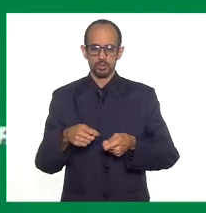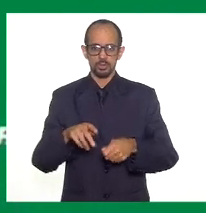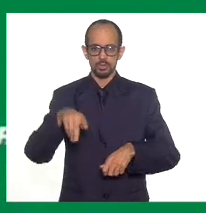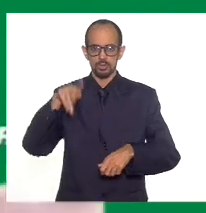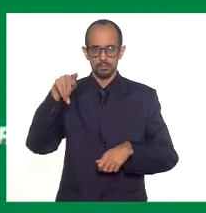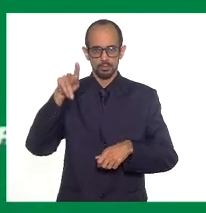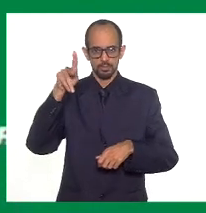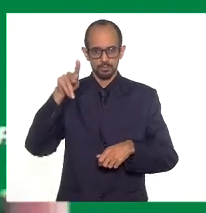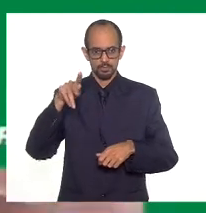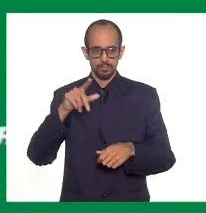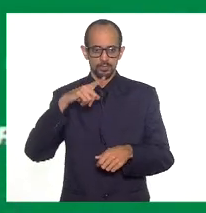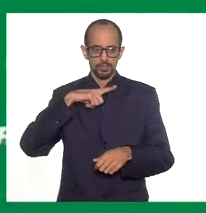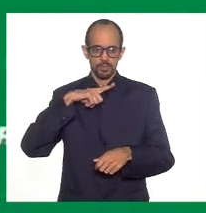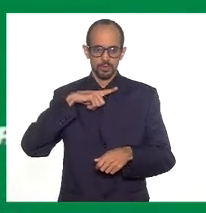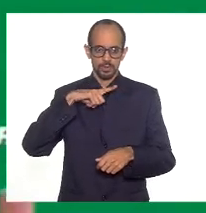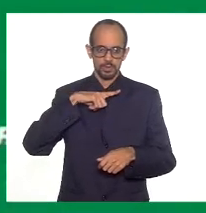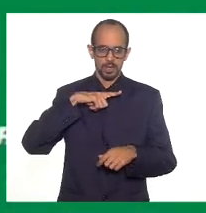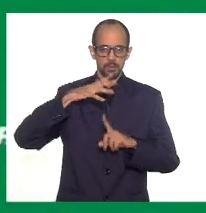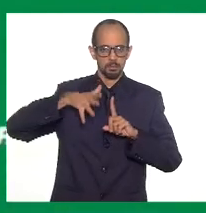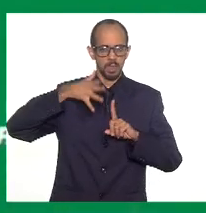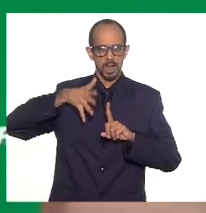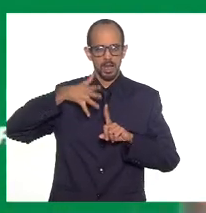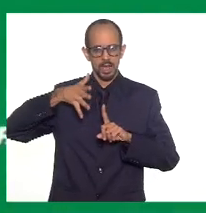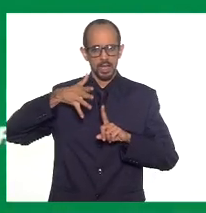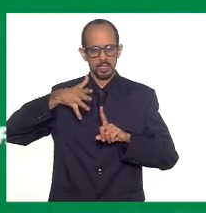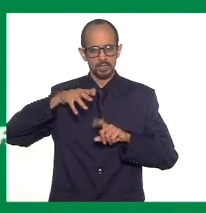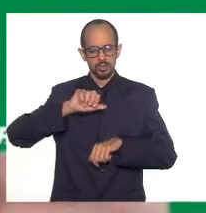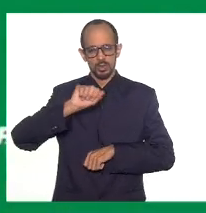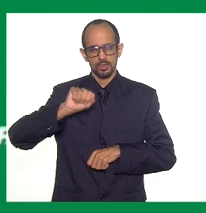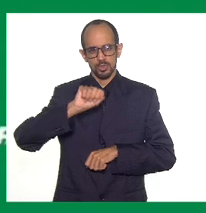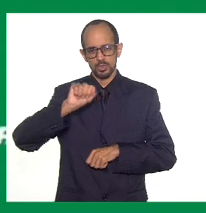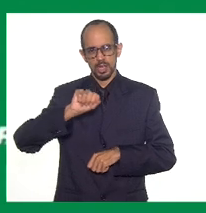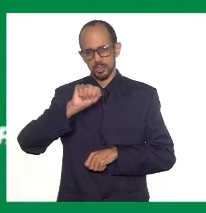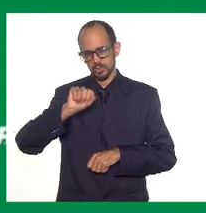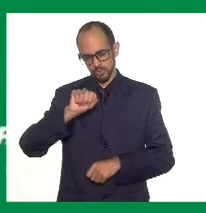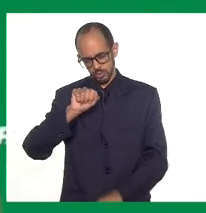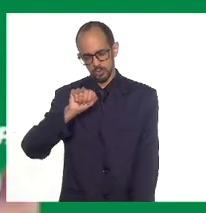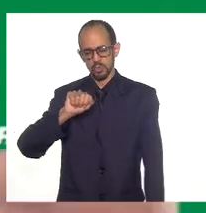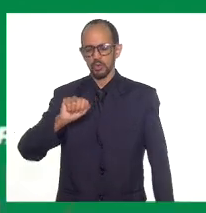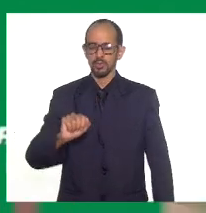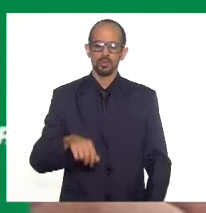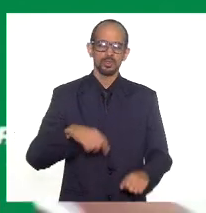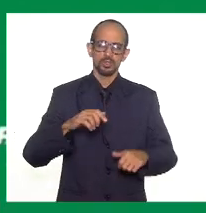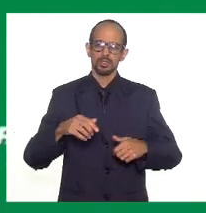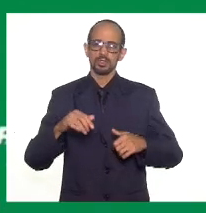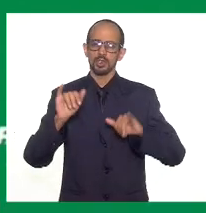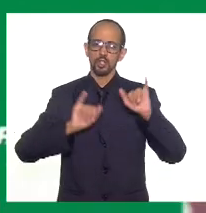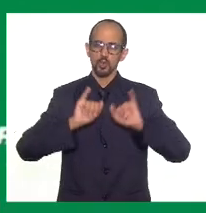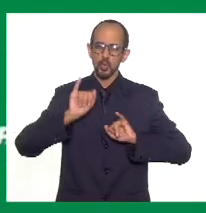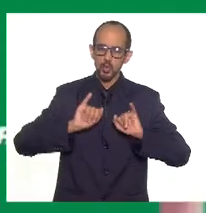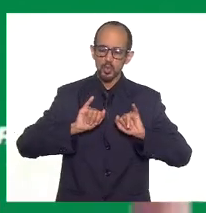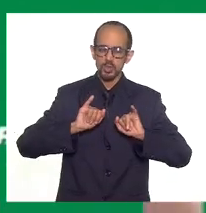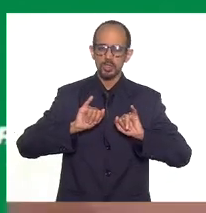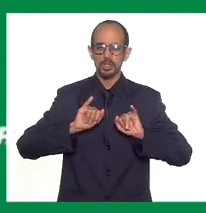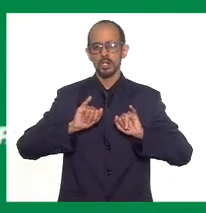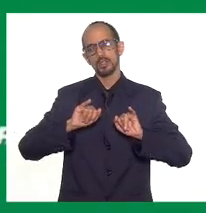e monta encontros e palestras com associações, federações, agências de fomento, para que, né, todos tenham acesso à